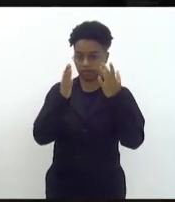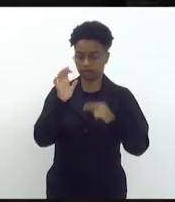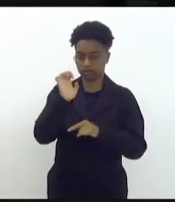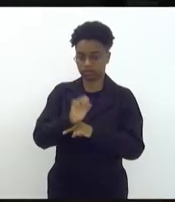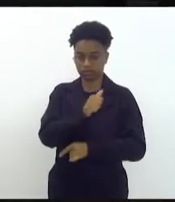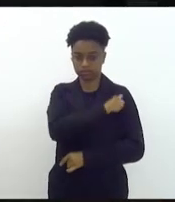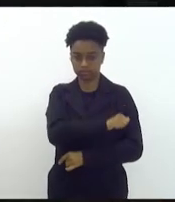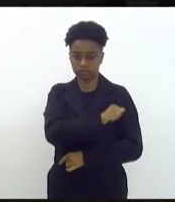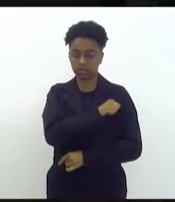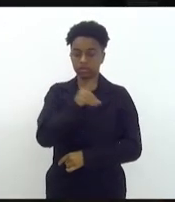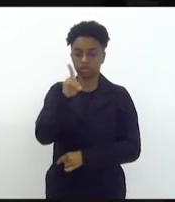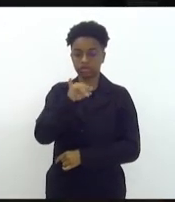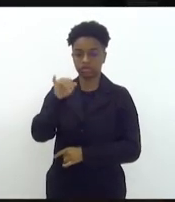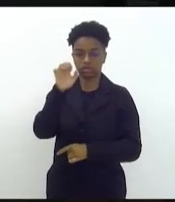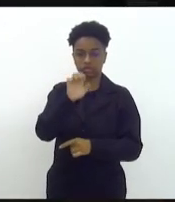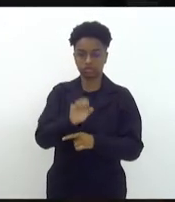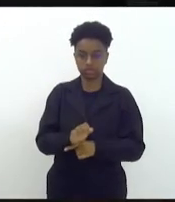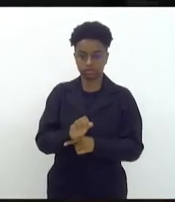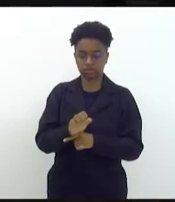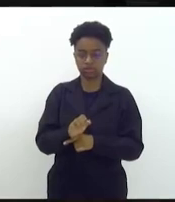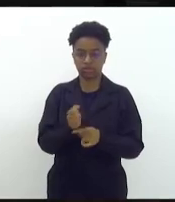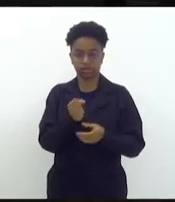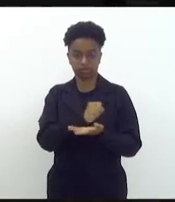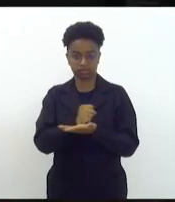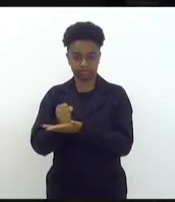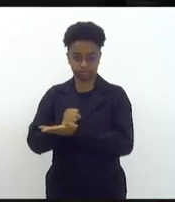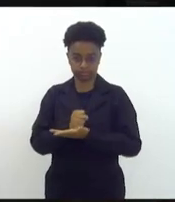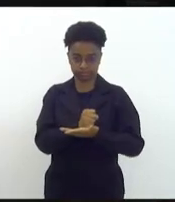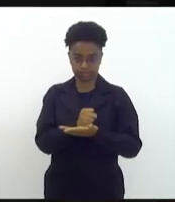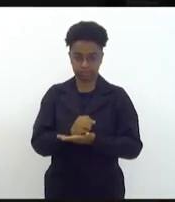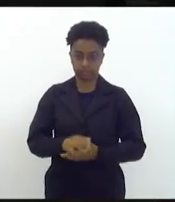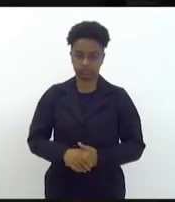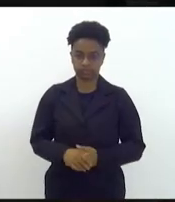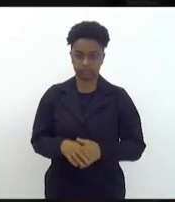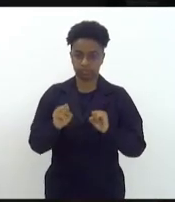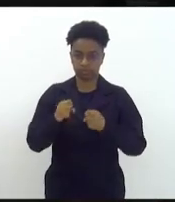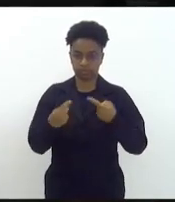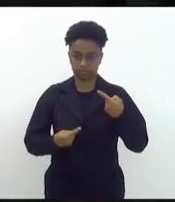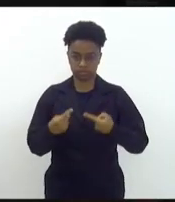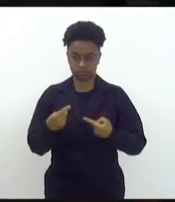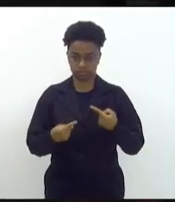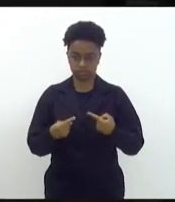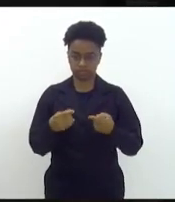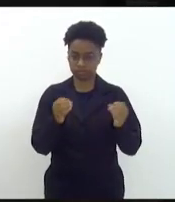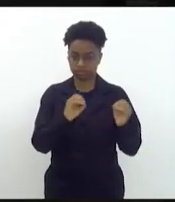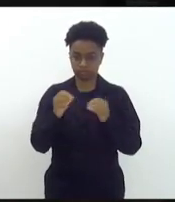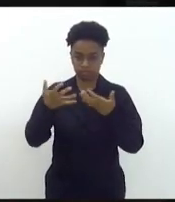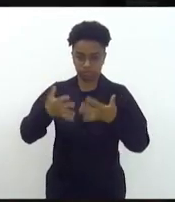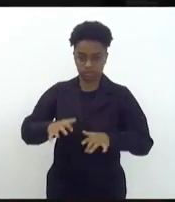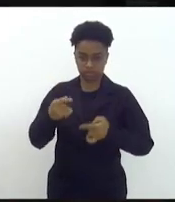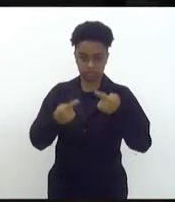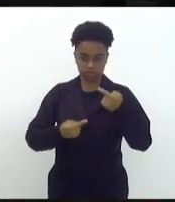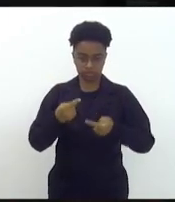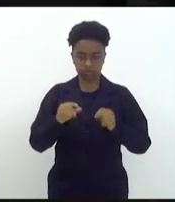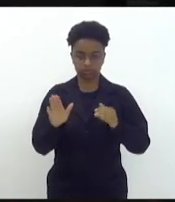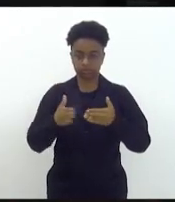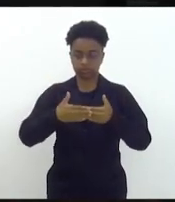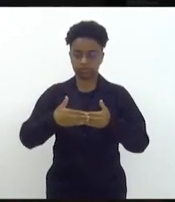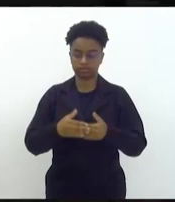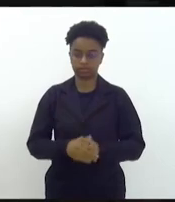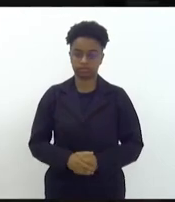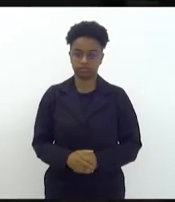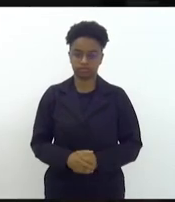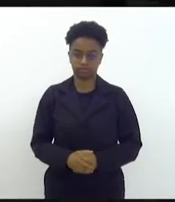o dia Estadual do streamer Gamer em discussão no havendo Quem Queira discutir encerrado